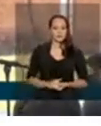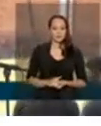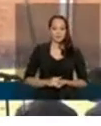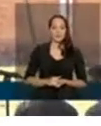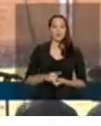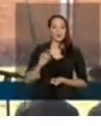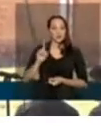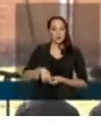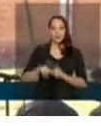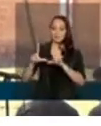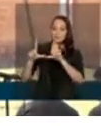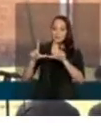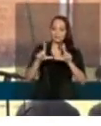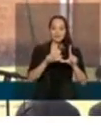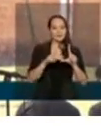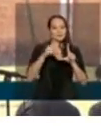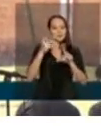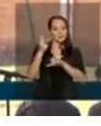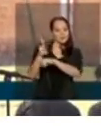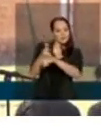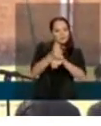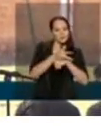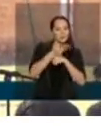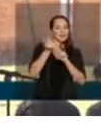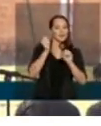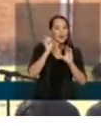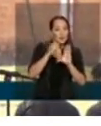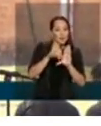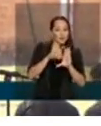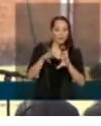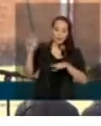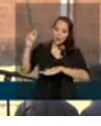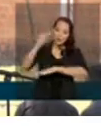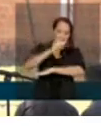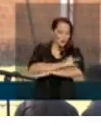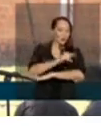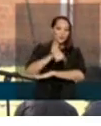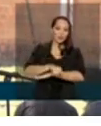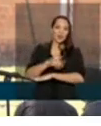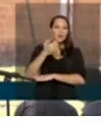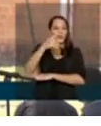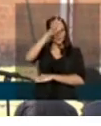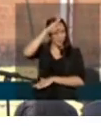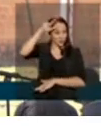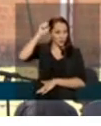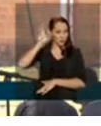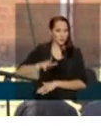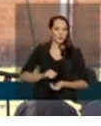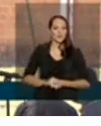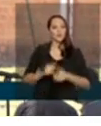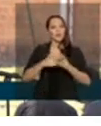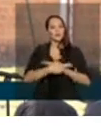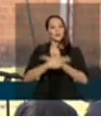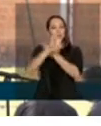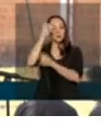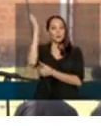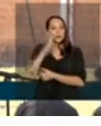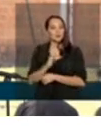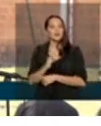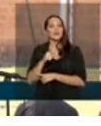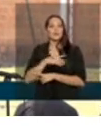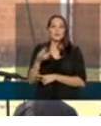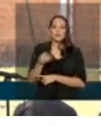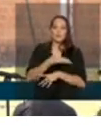imagens ao vivo do aeroporto de Corumbá, no Mato Grosso do Sul. A Força Aérea Brasileira adquiriu